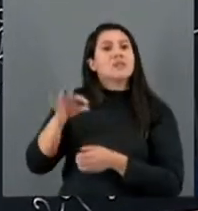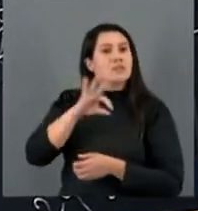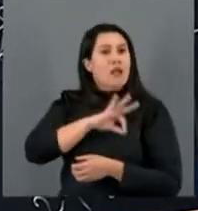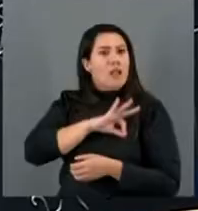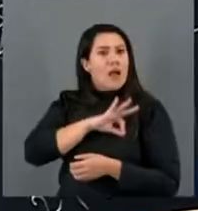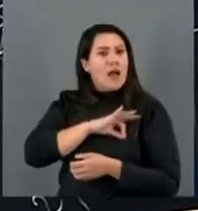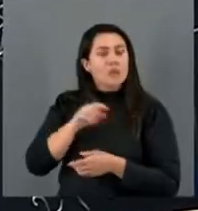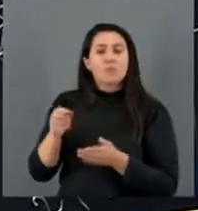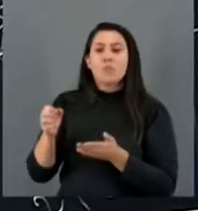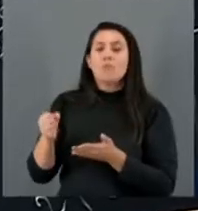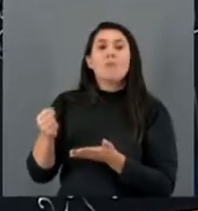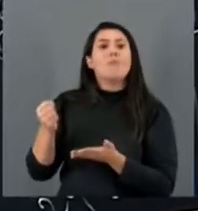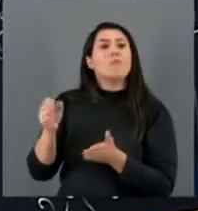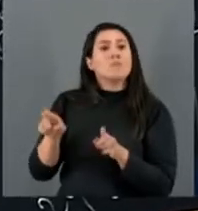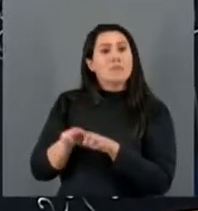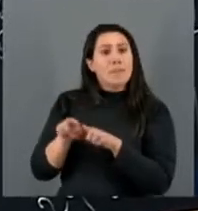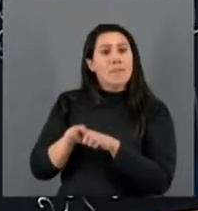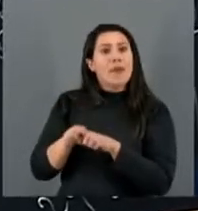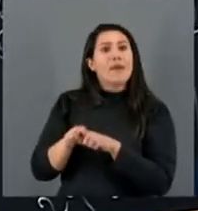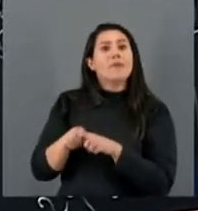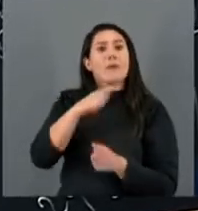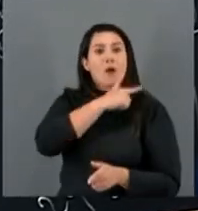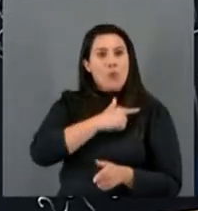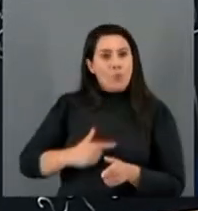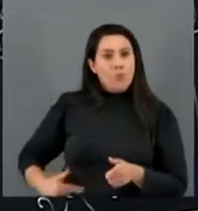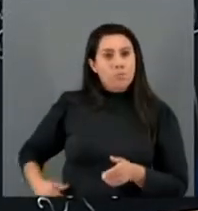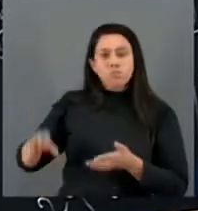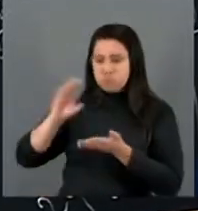grande dificuldade em se aumentar. Se